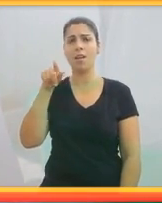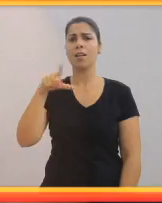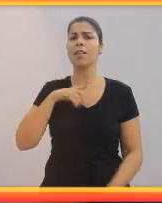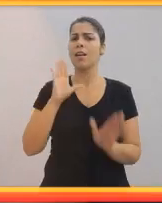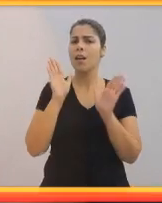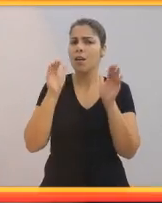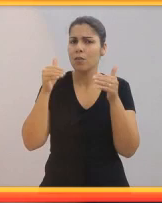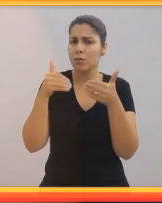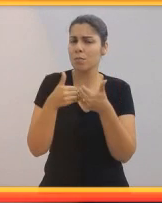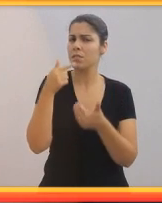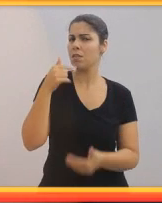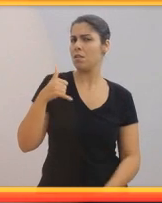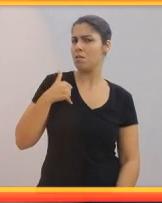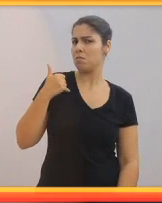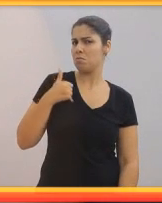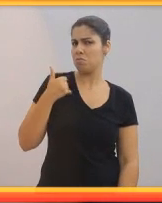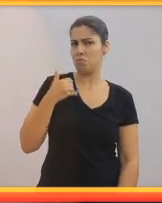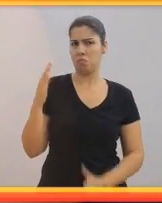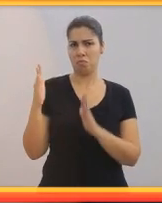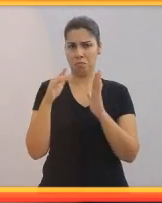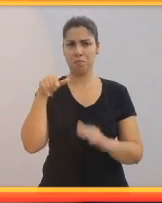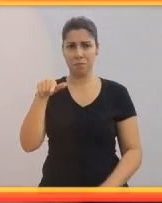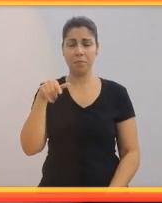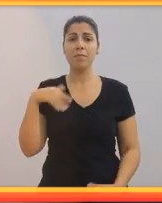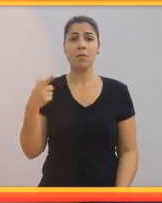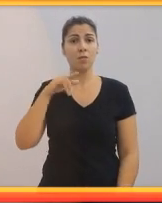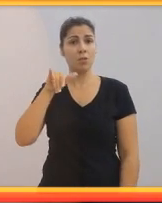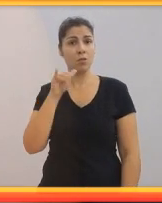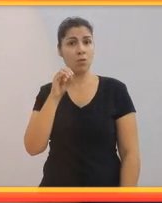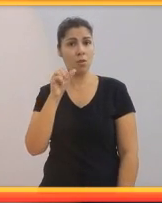escrita. Sou Daniele, mãe do João Aguiar.